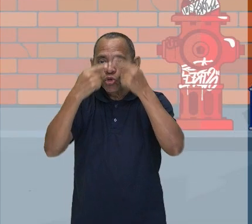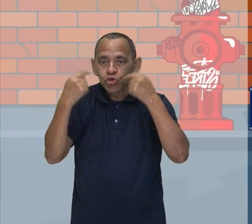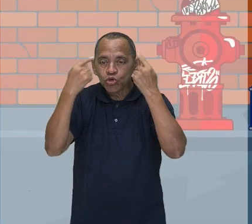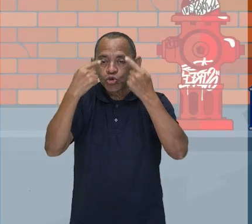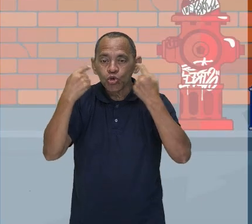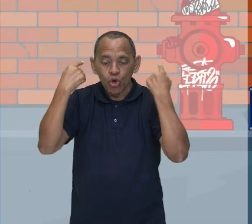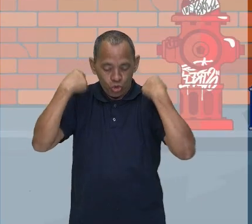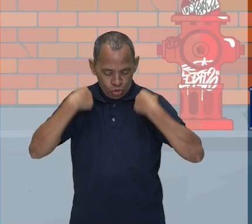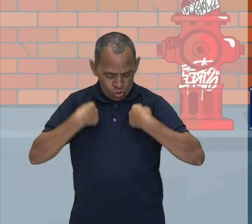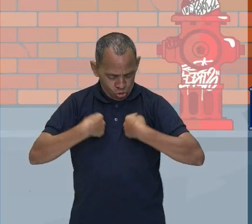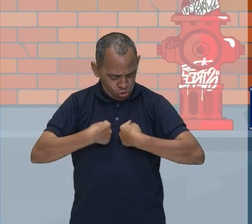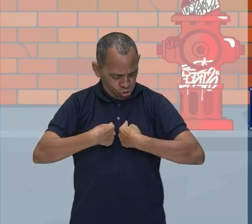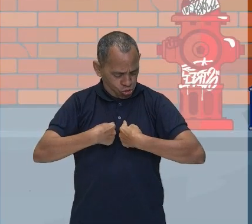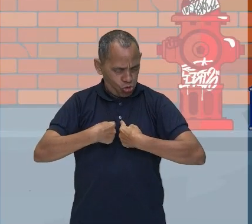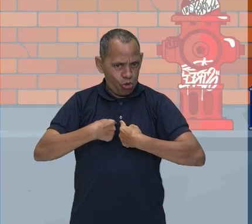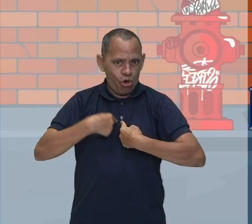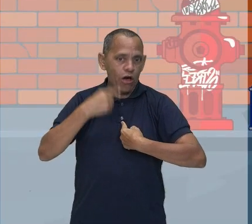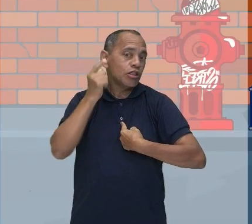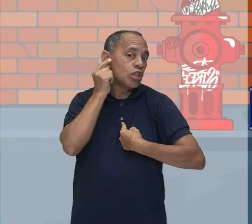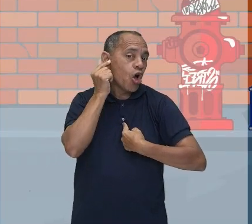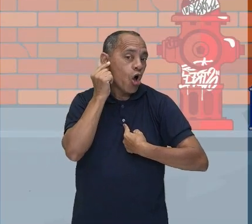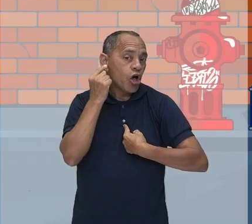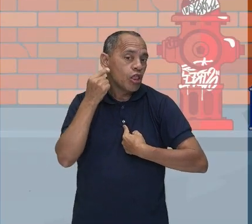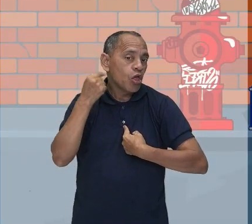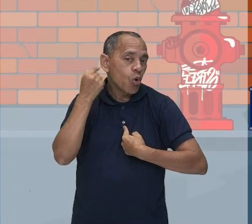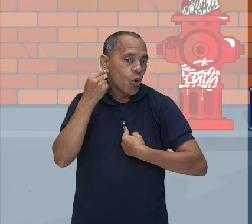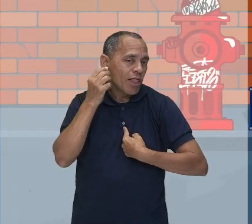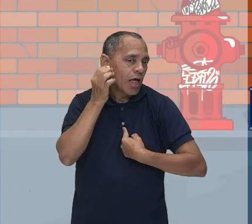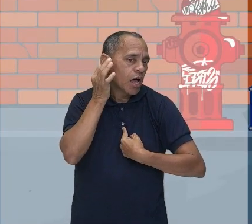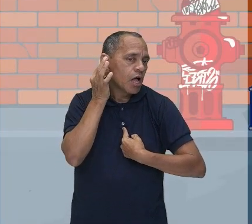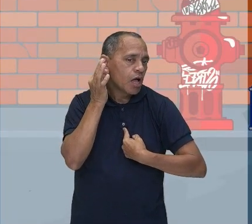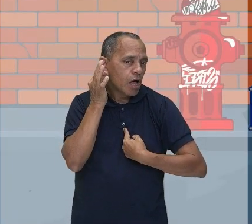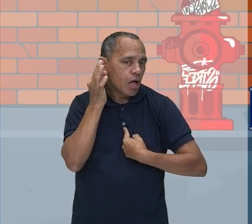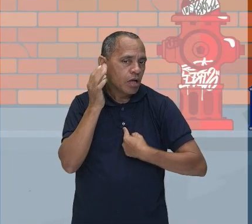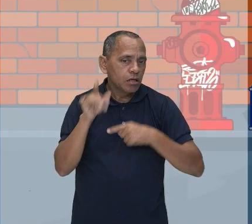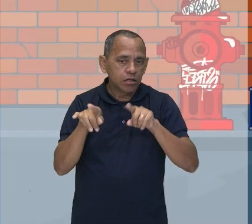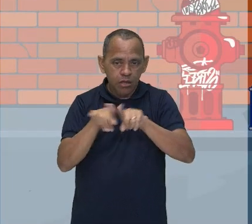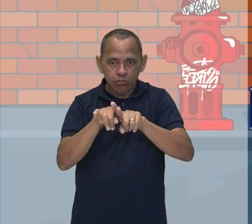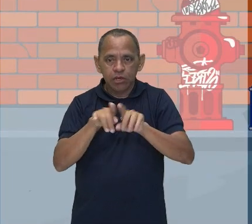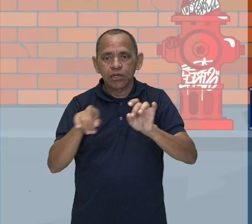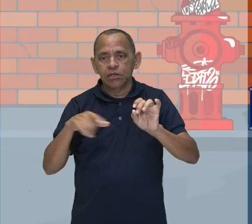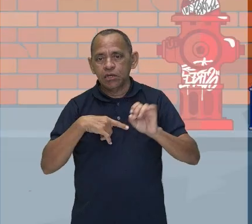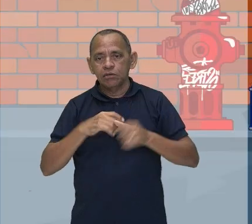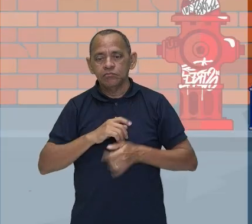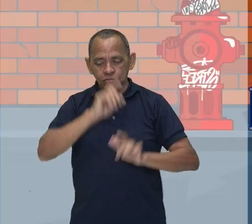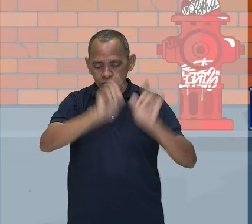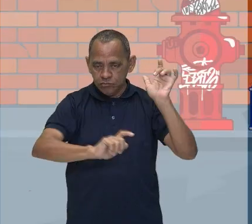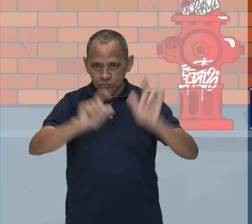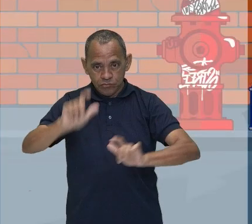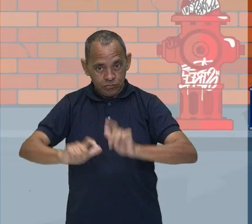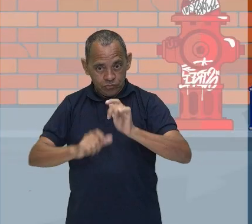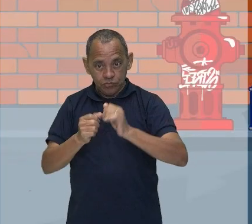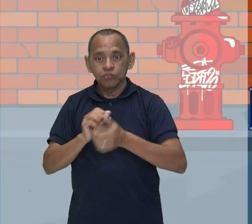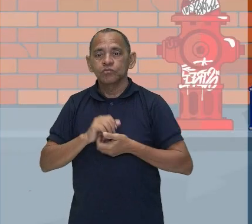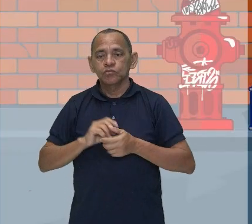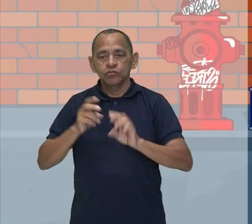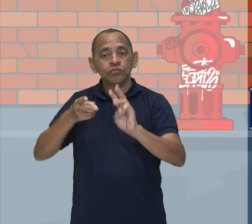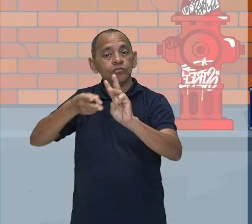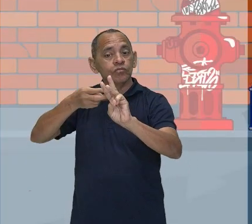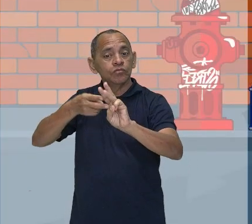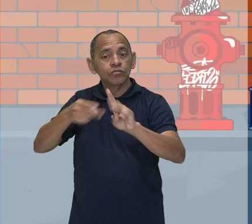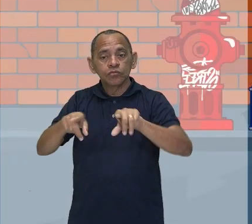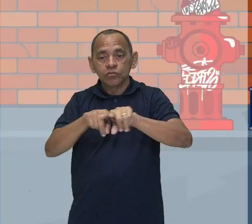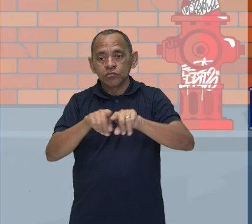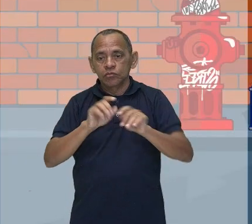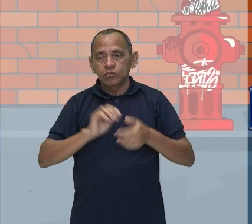um alargador na orelha. Quem é que utiliza assim, né? São pessoas, os nossos povos originários, um indígena. Então